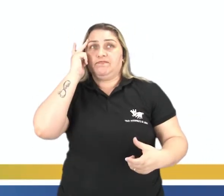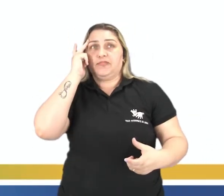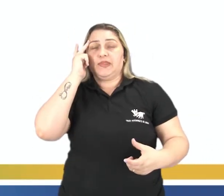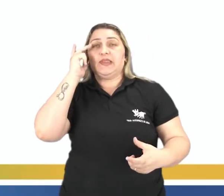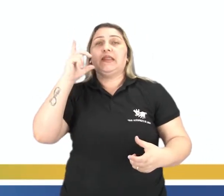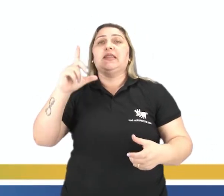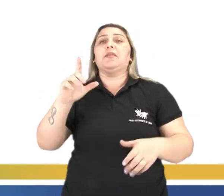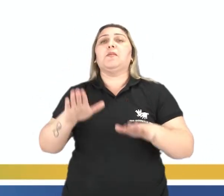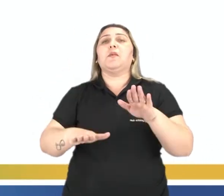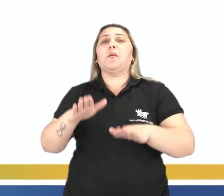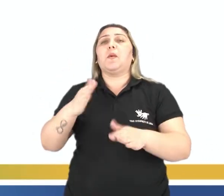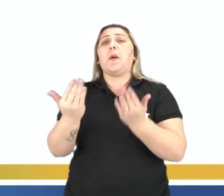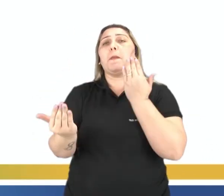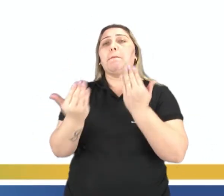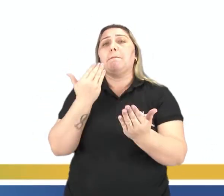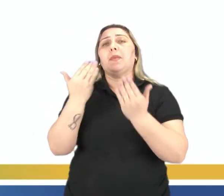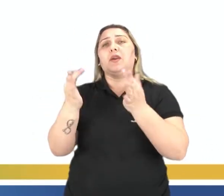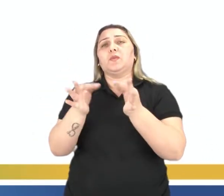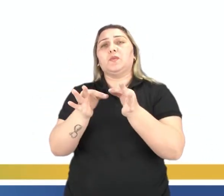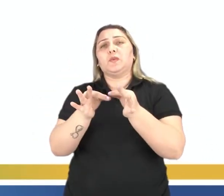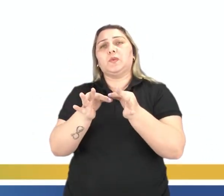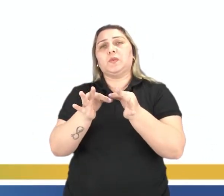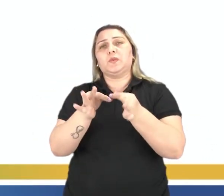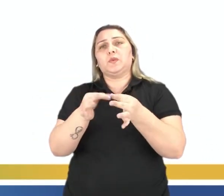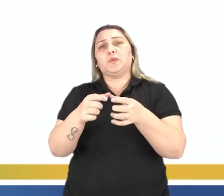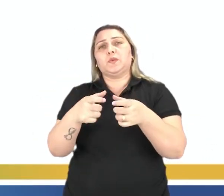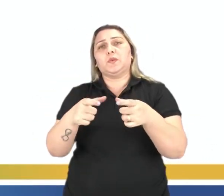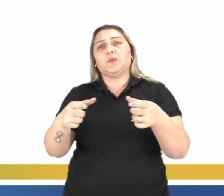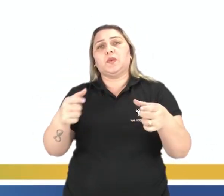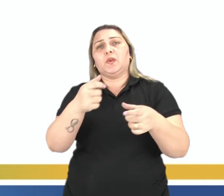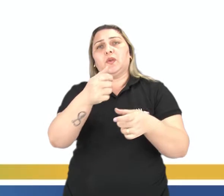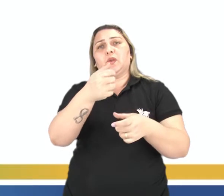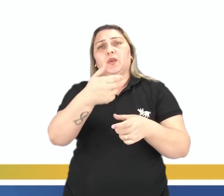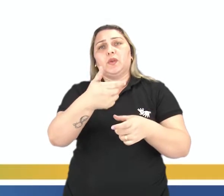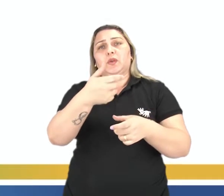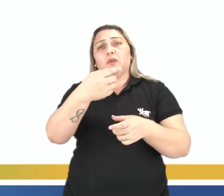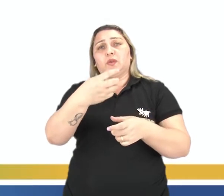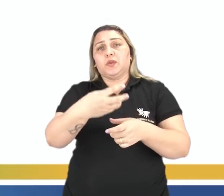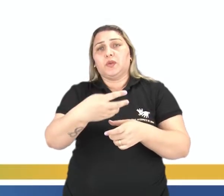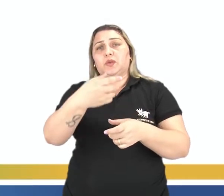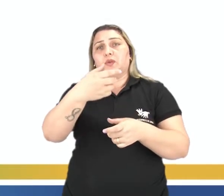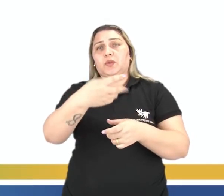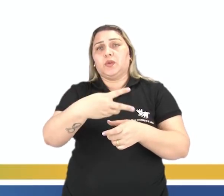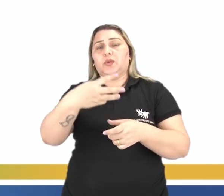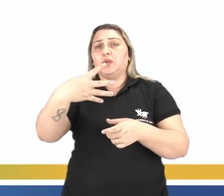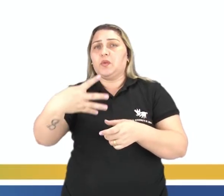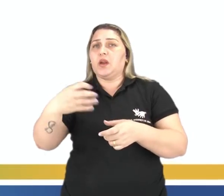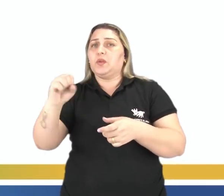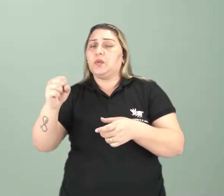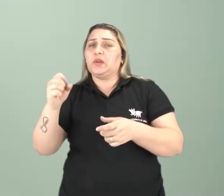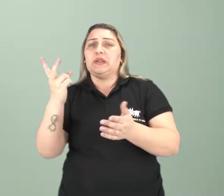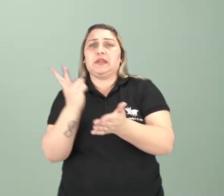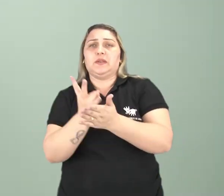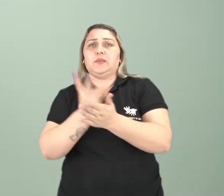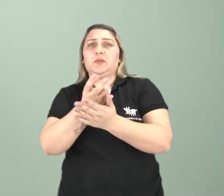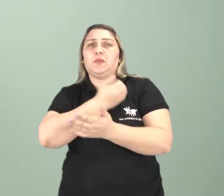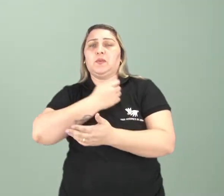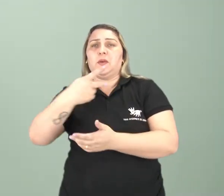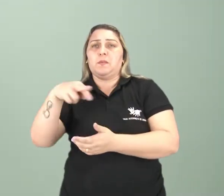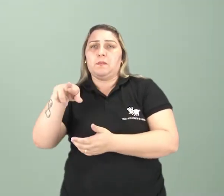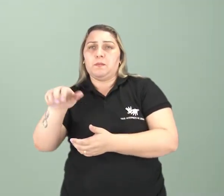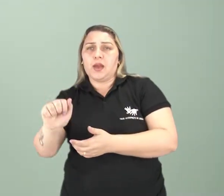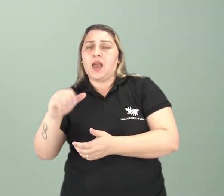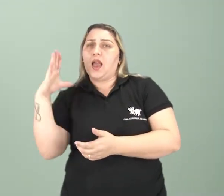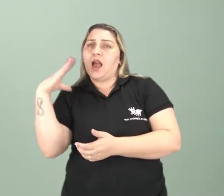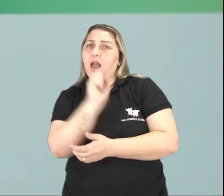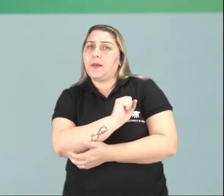aumentava comparado a uma progressão geométrica, ou seja, 2, 4, 8, 16, 32, 64, de forma muito intensa e